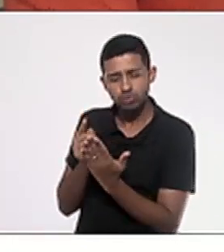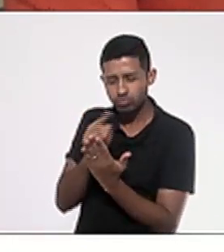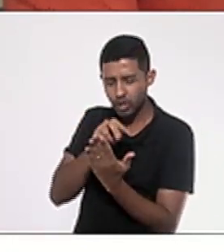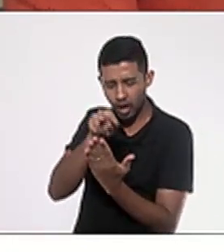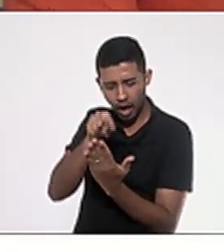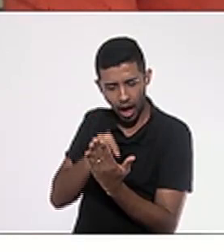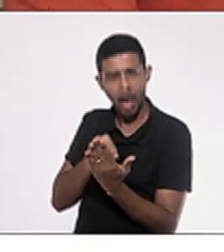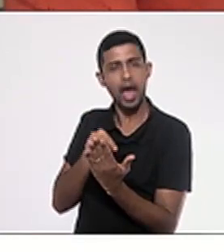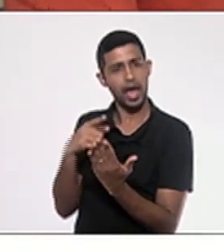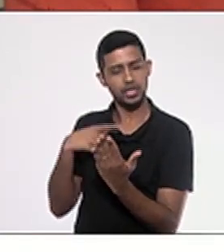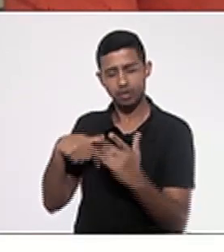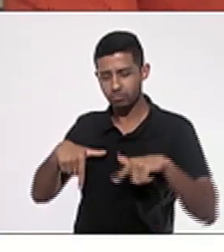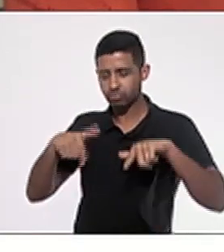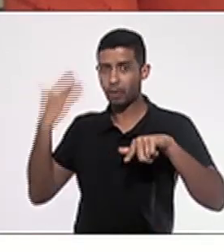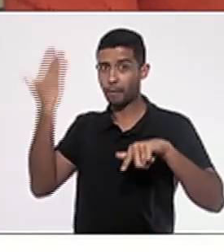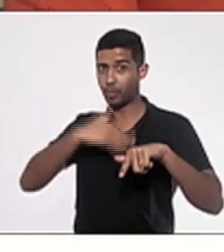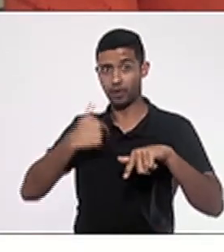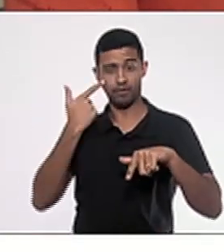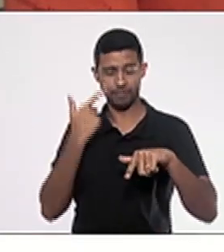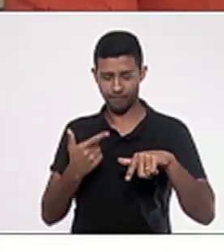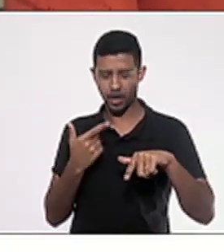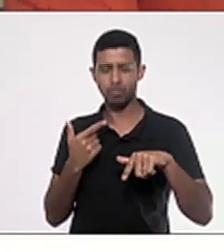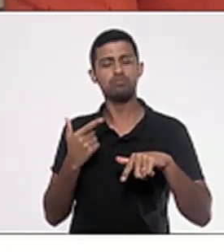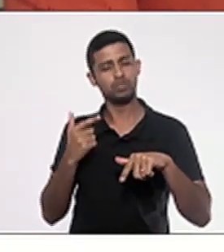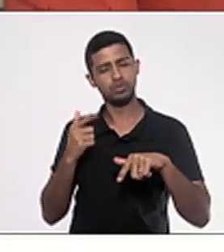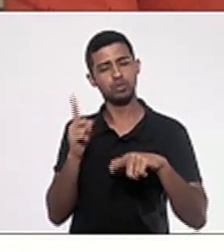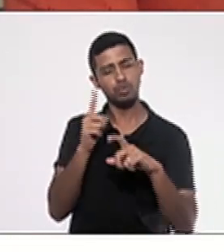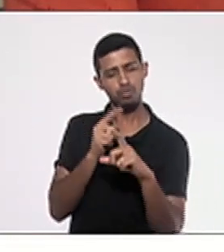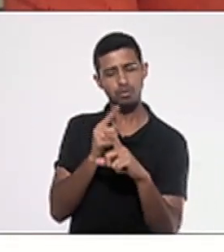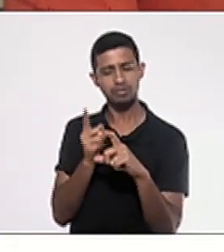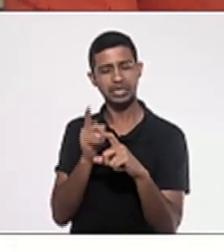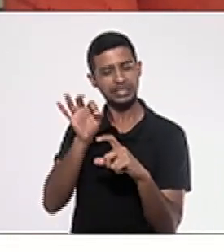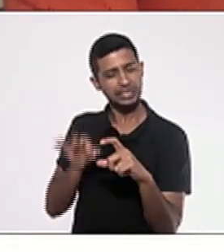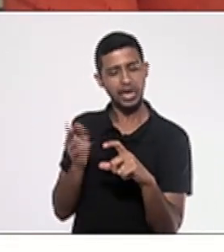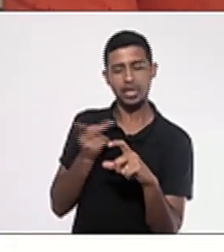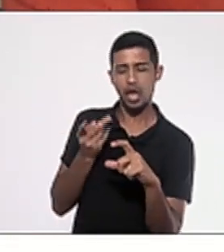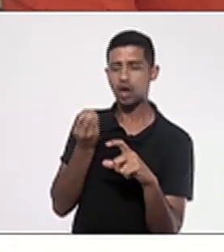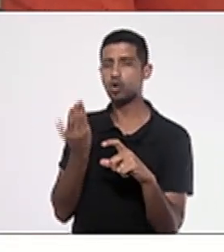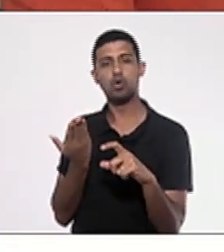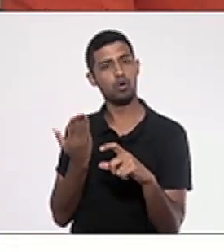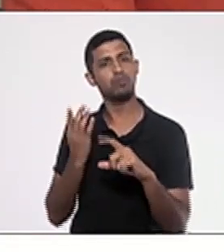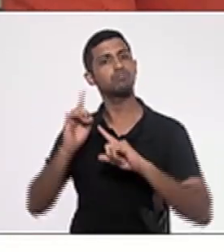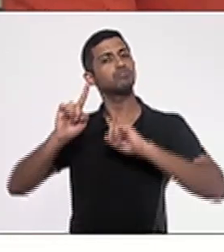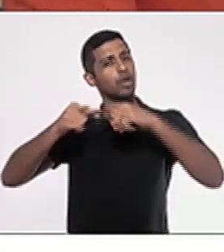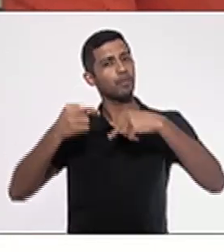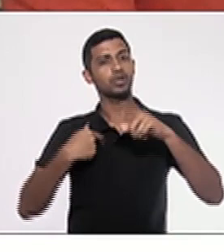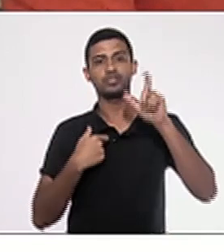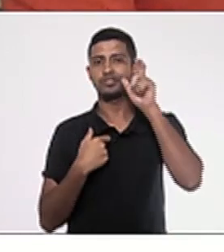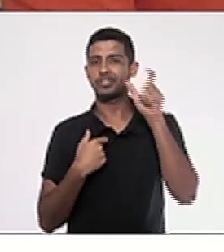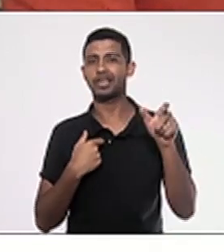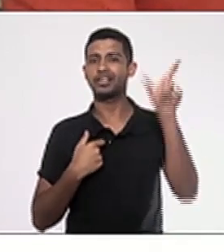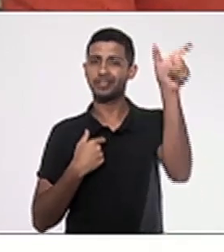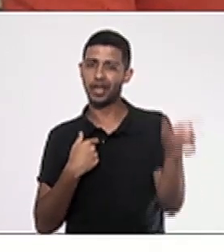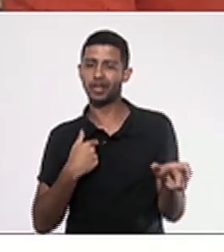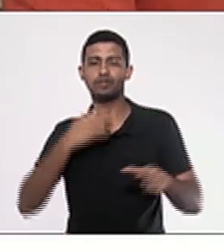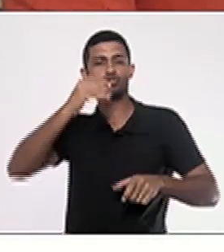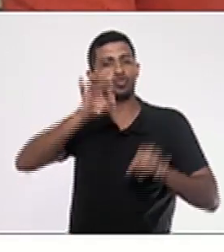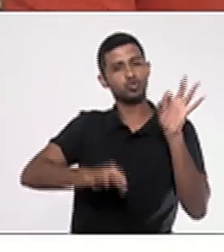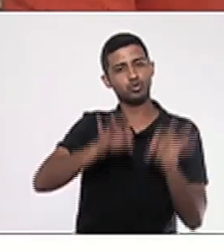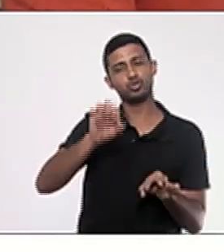emite certificado daquele resultado daquele medidor para a parte interessada, para a